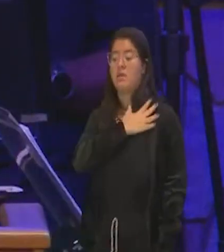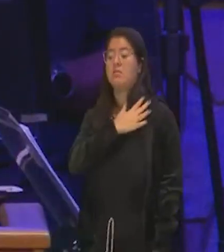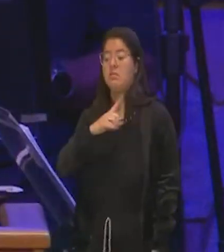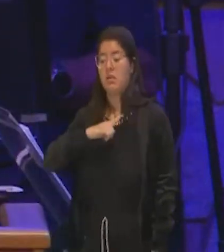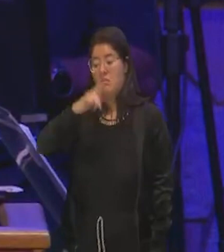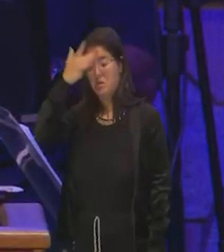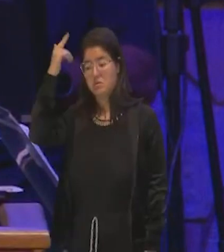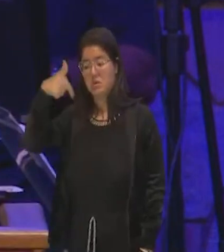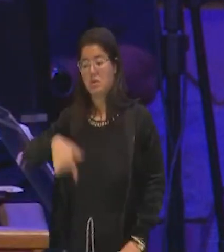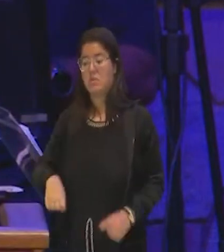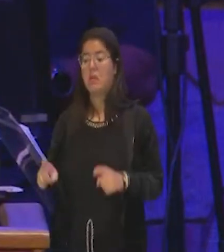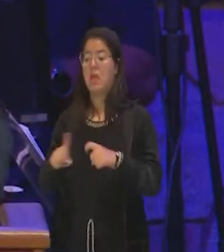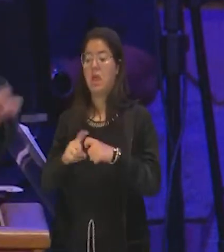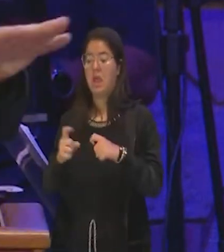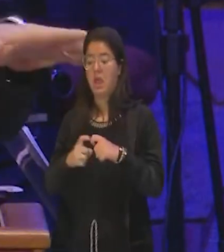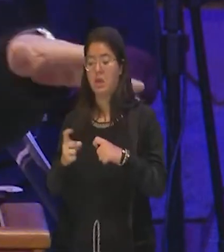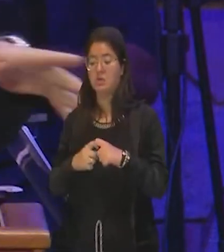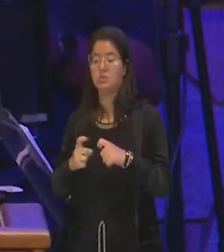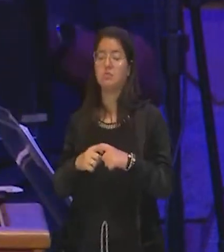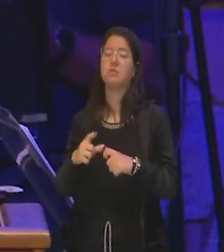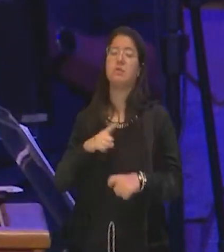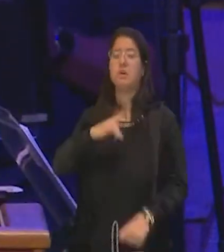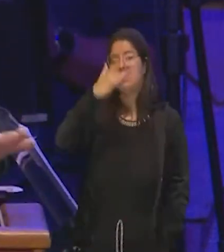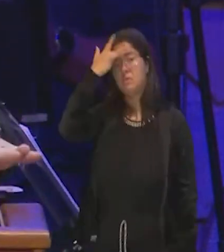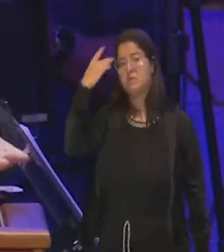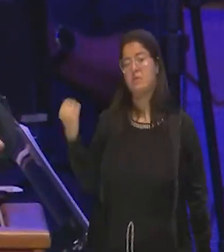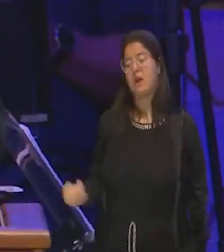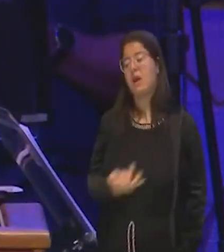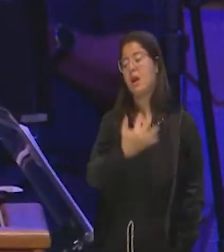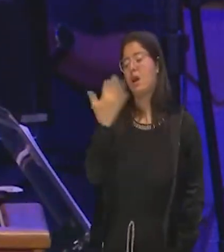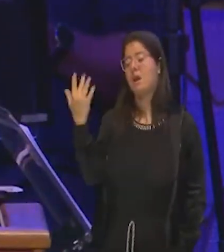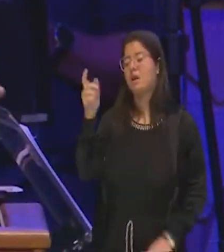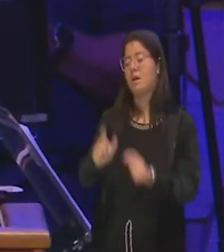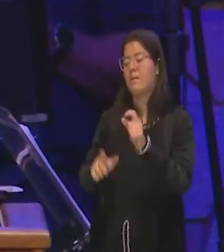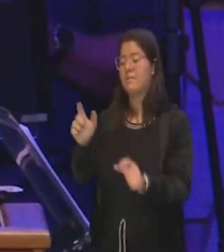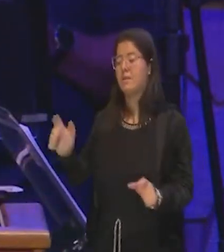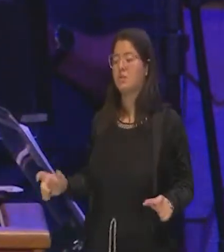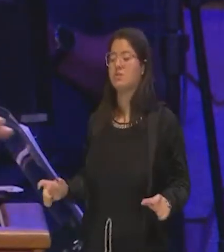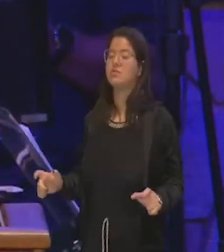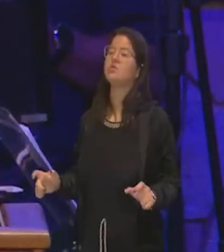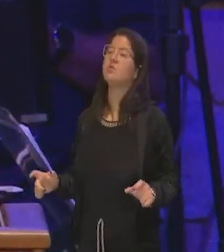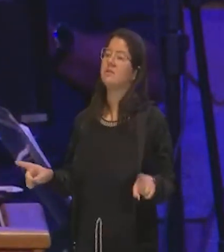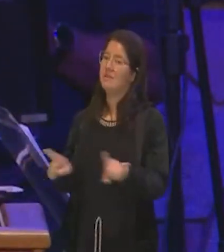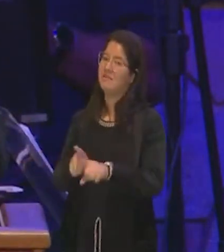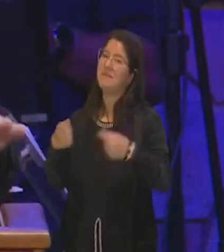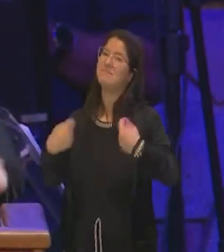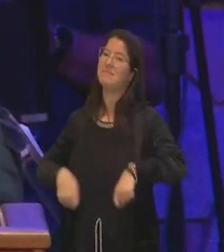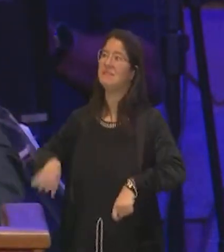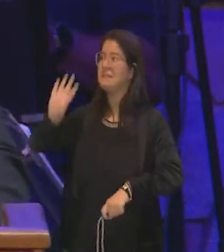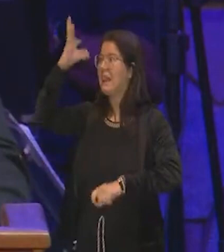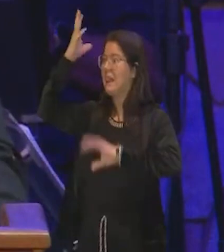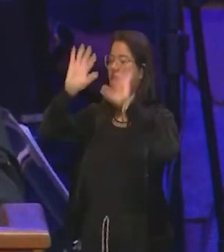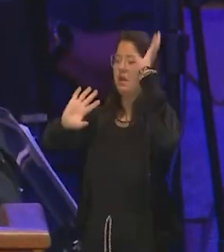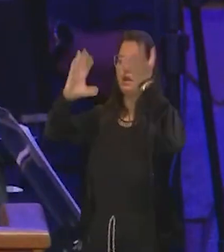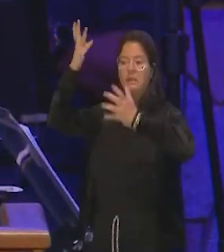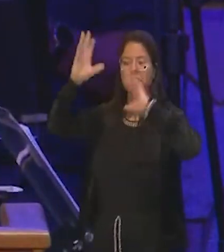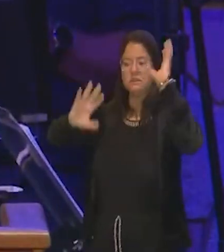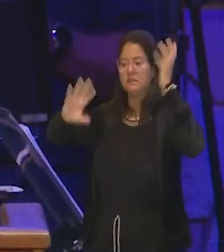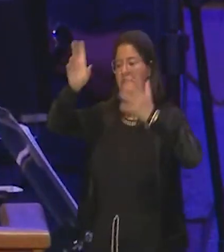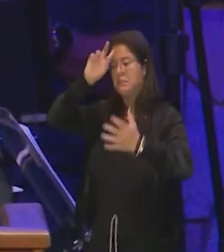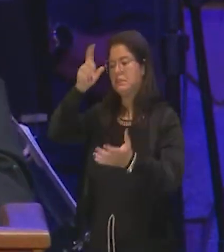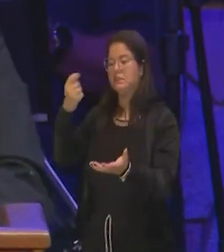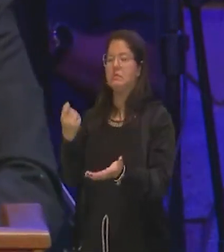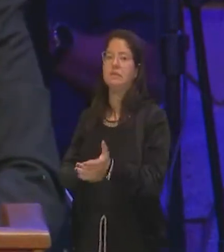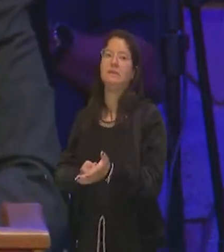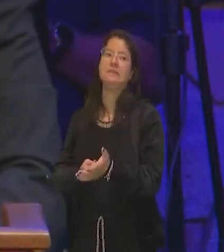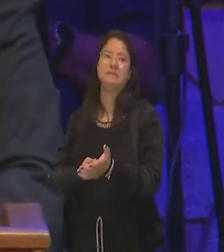médicos, temos aqui muitas pessoas que comungam da mesma atividade